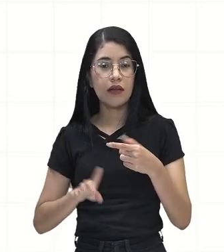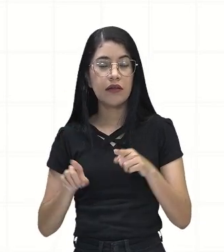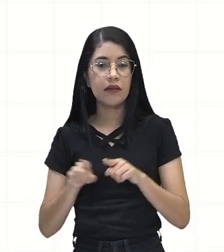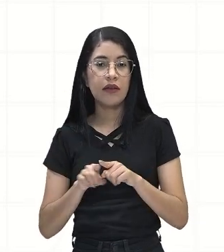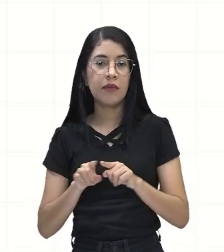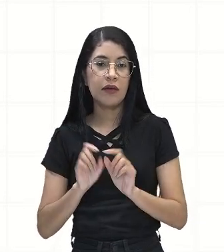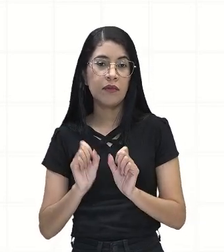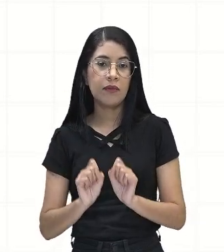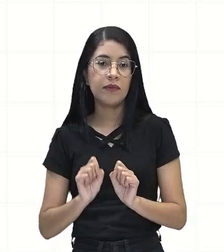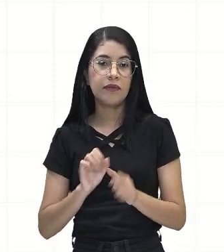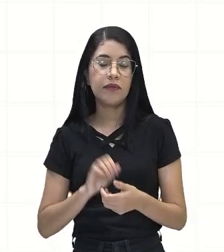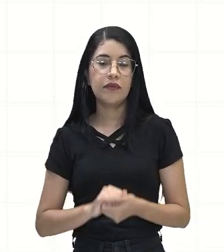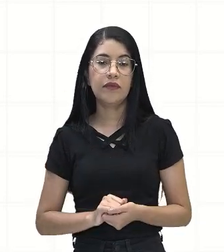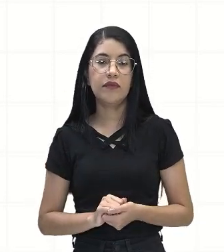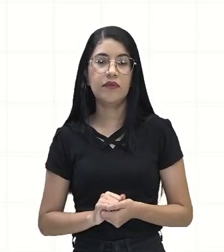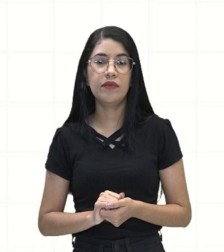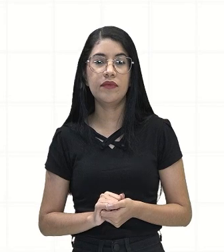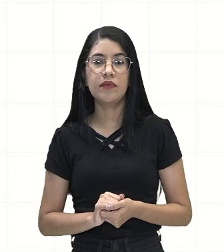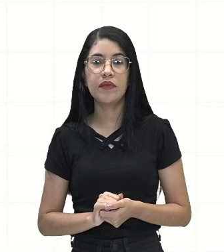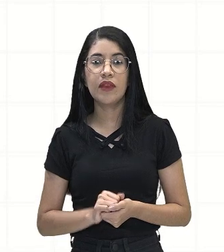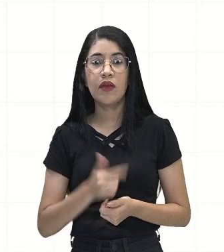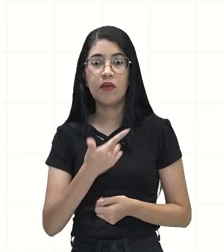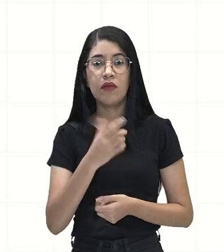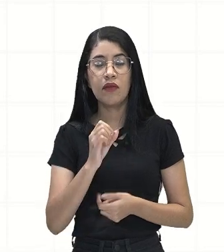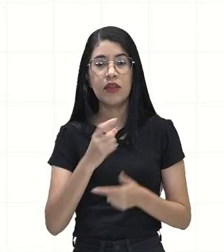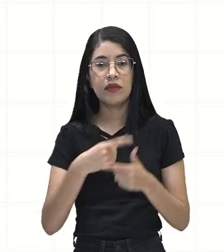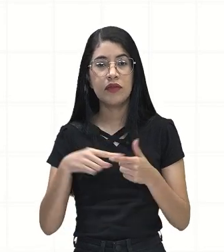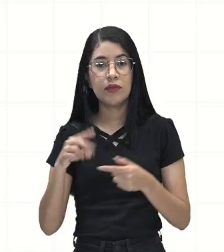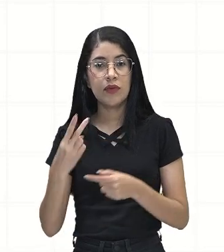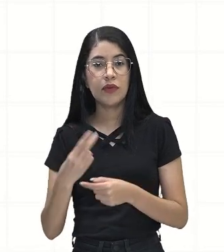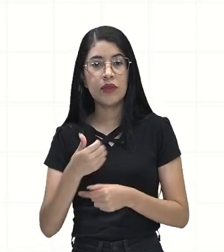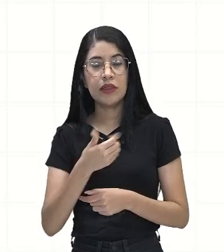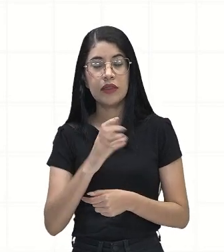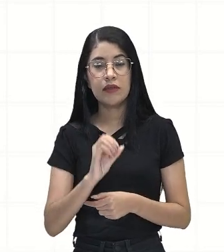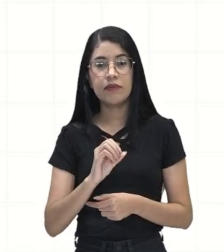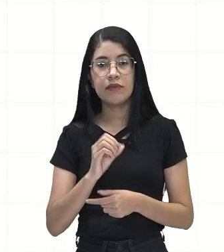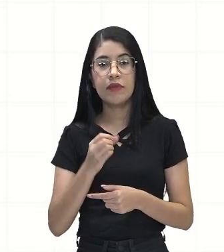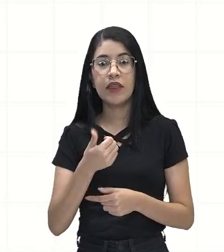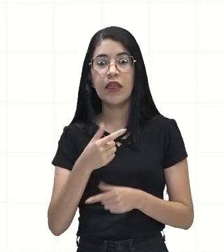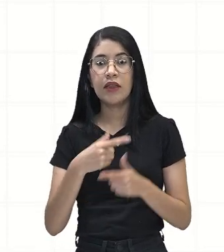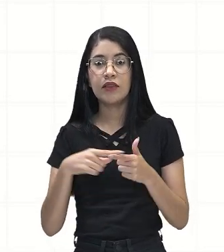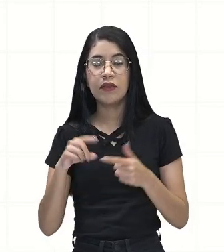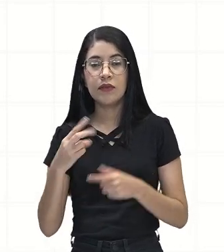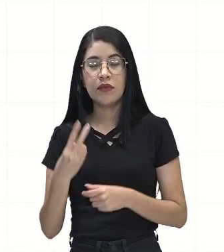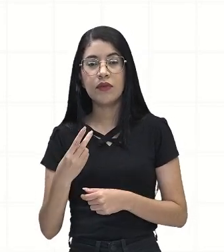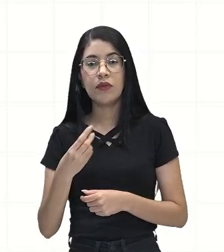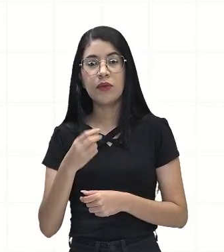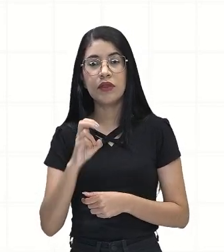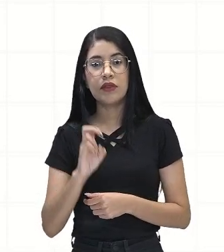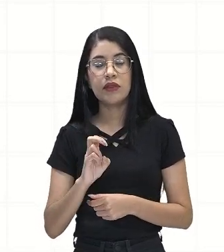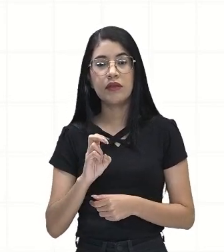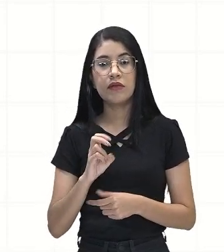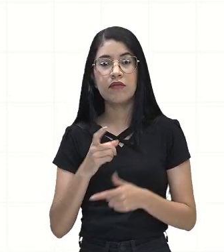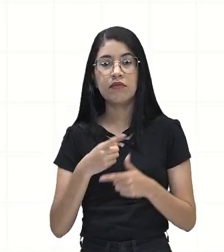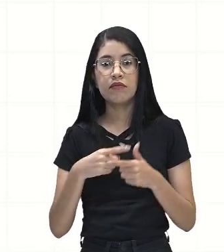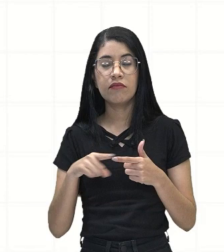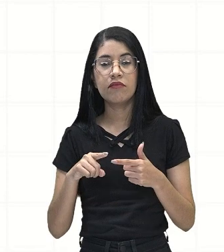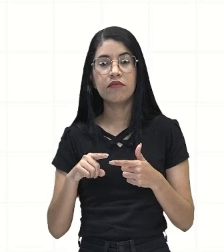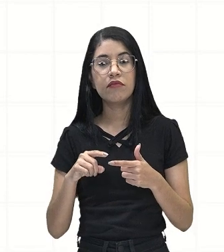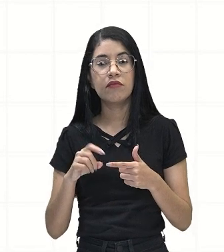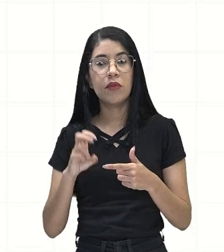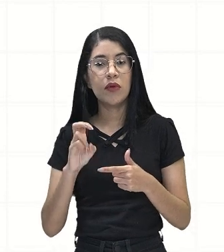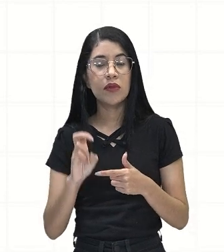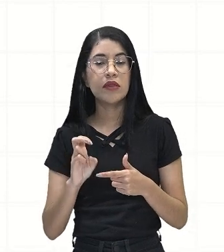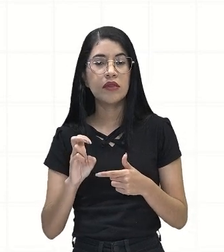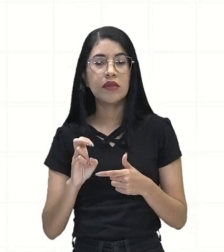esse radicando. Por quanto? Por 2, que dá 10. Por 2 dá 5. E aí